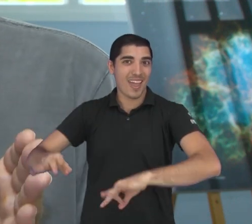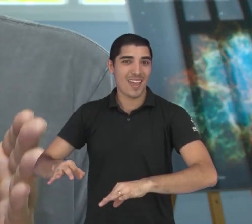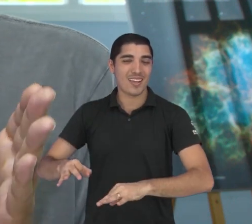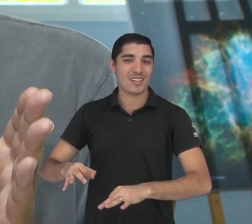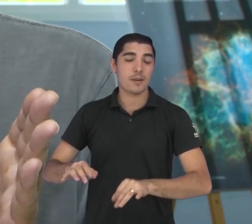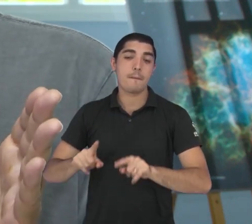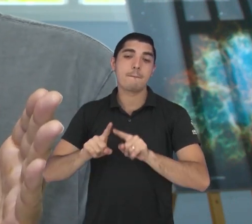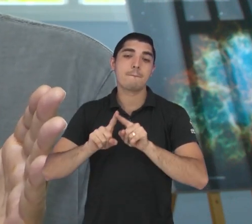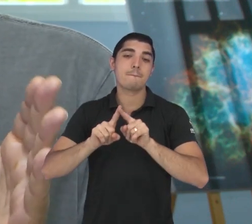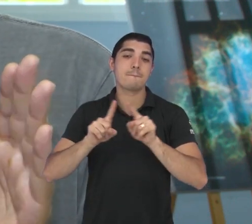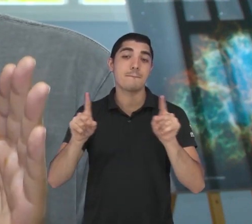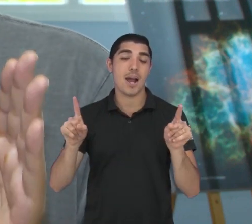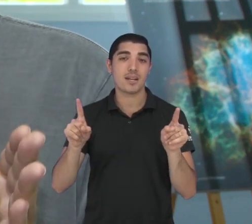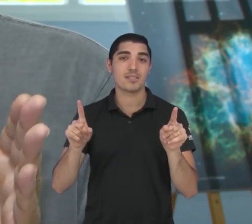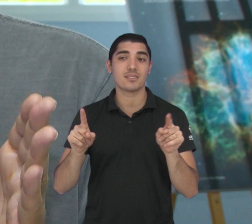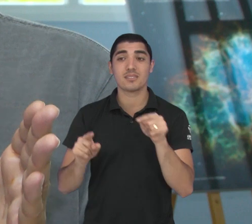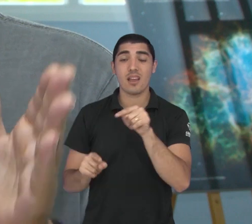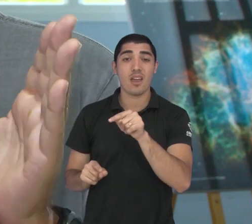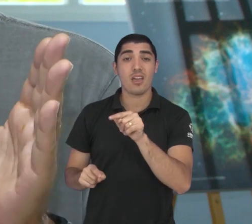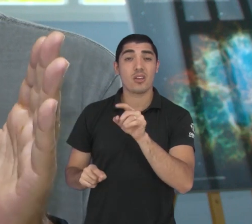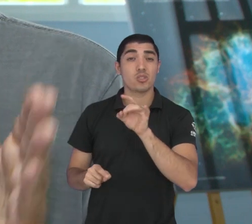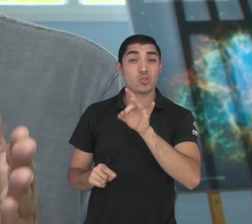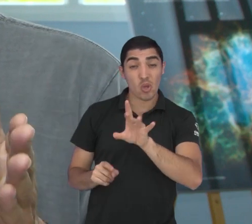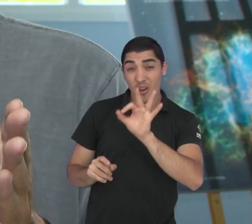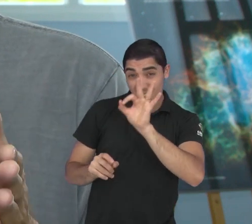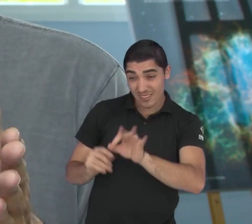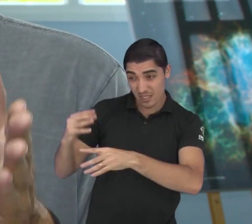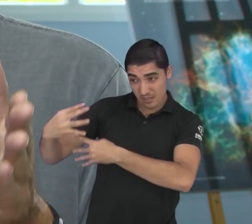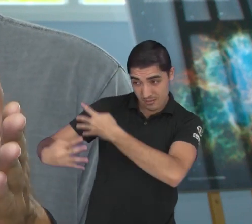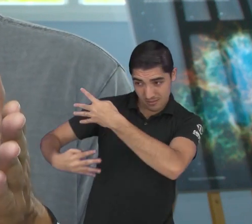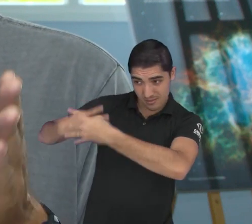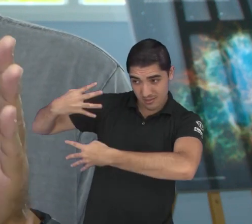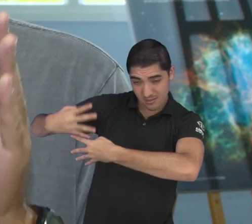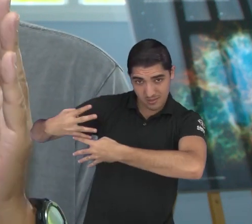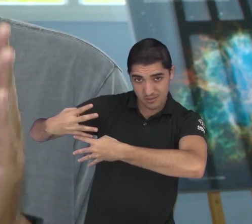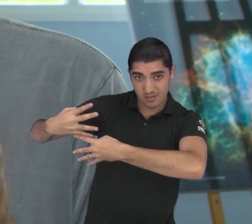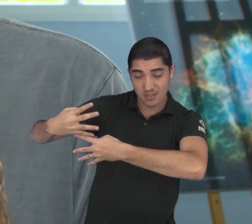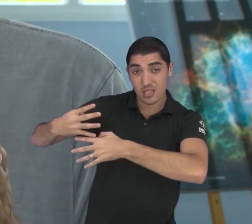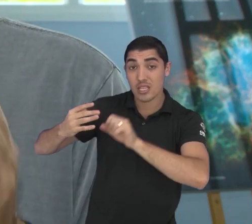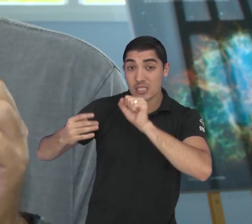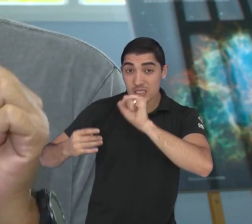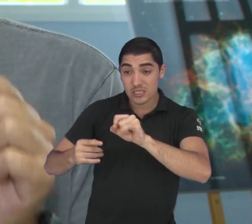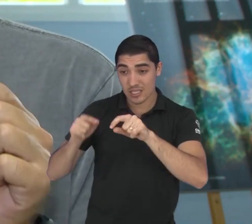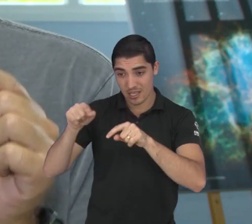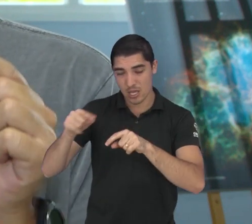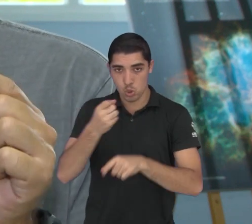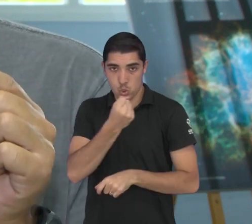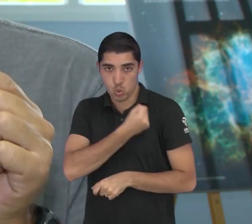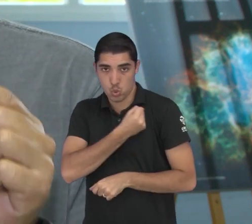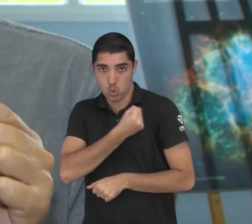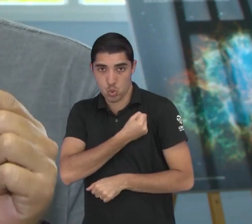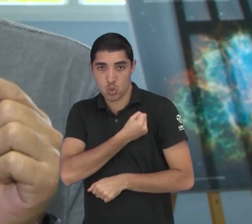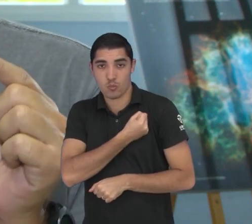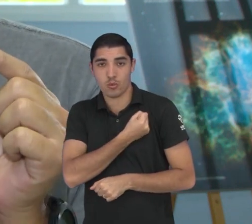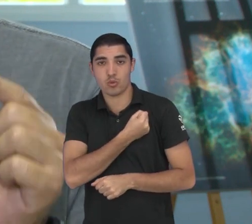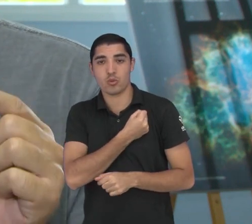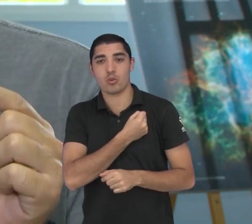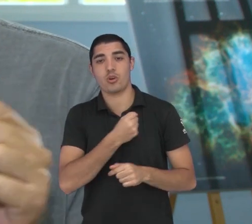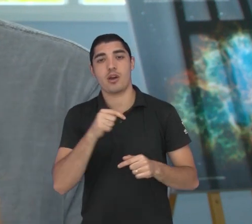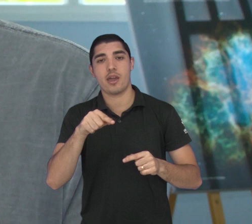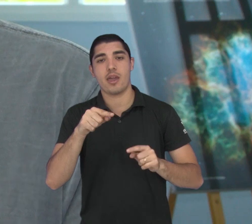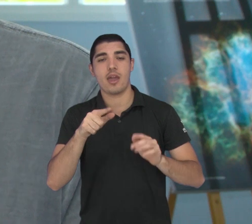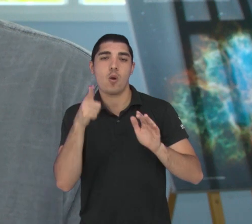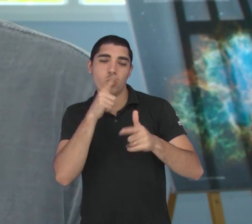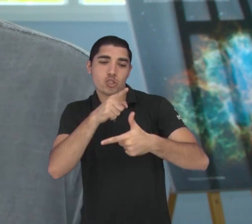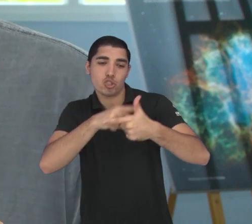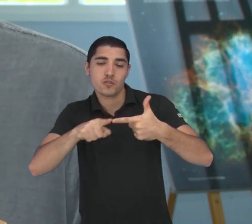né? Mas aí a regra diz, ele só vai ser bissexto se o número for divisível